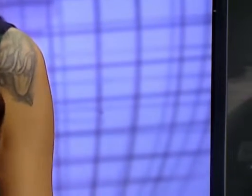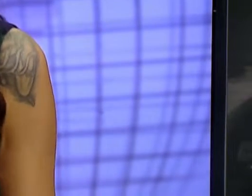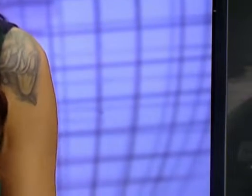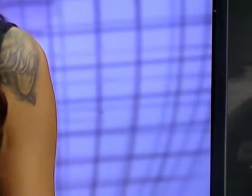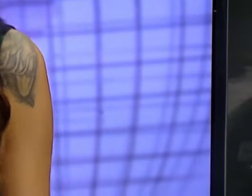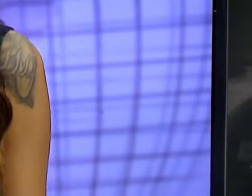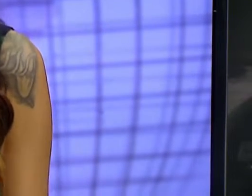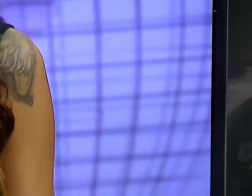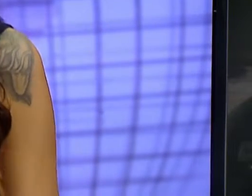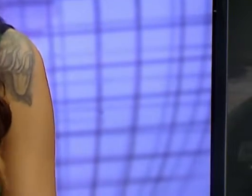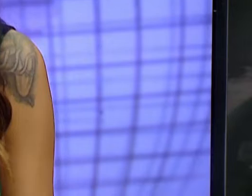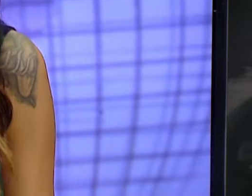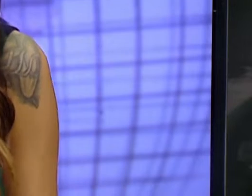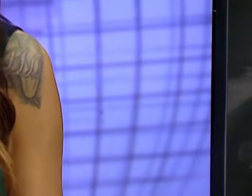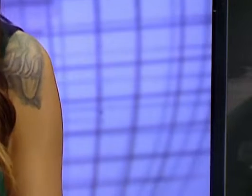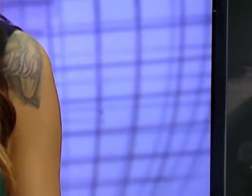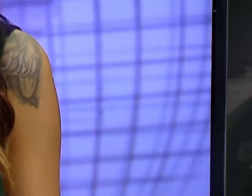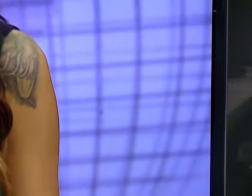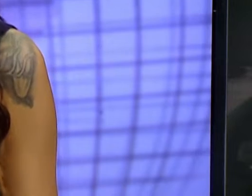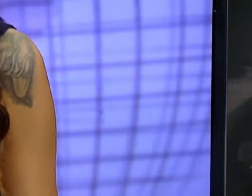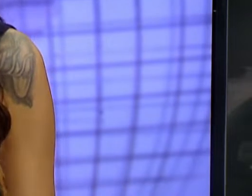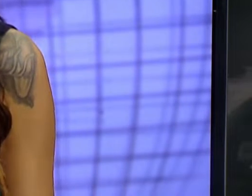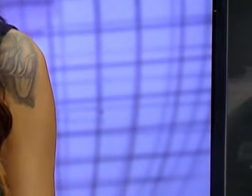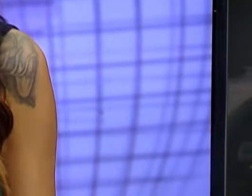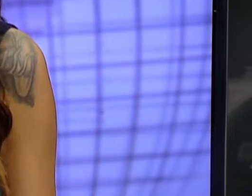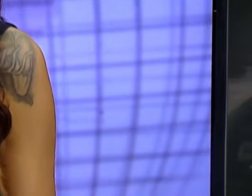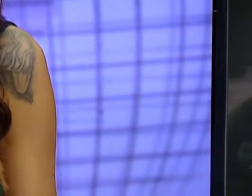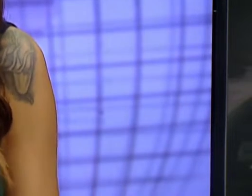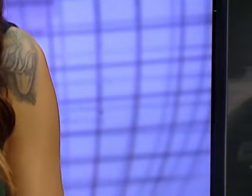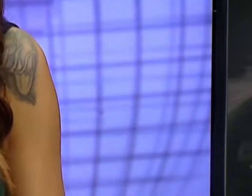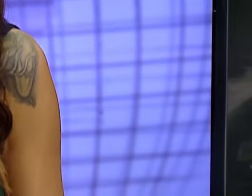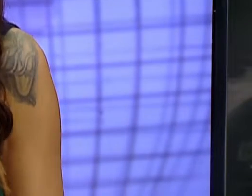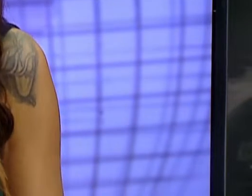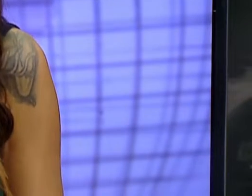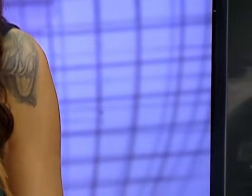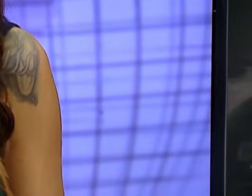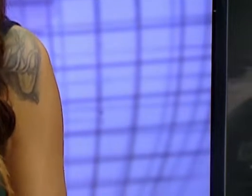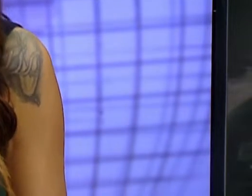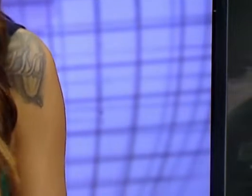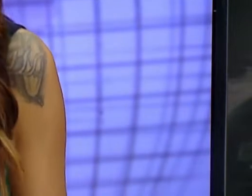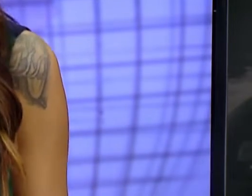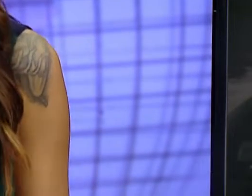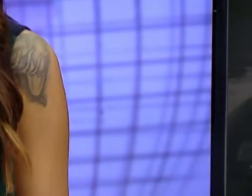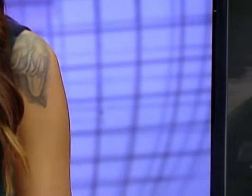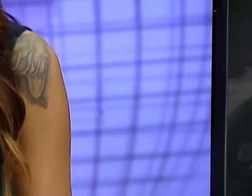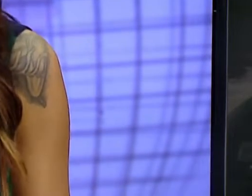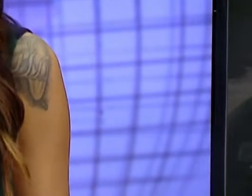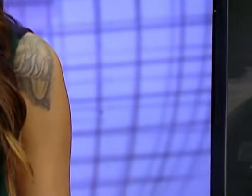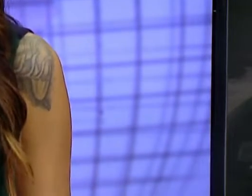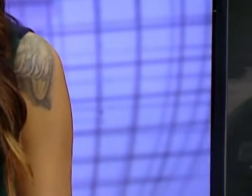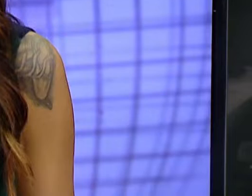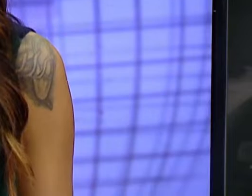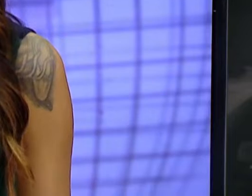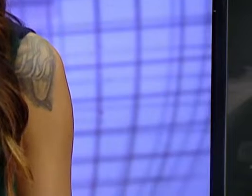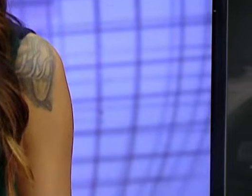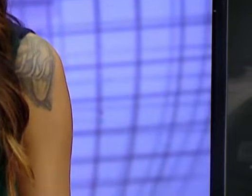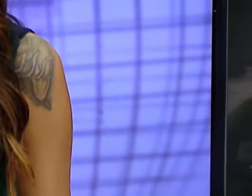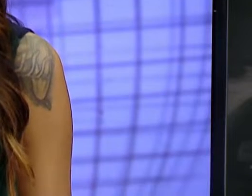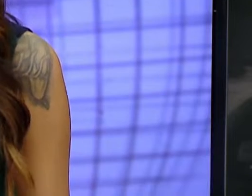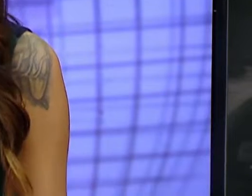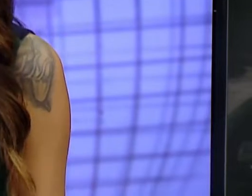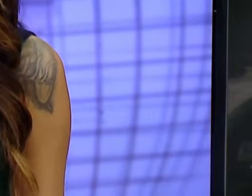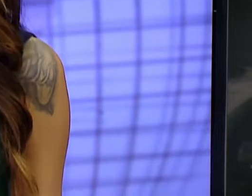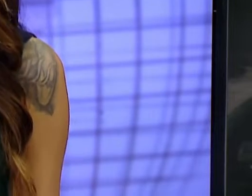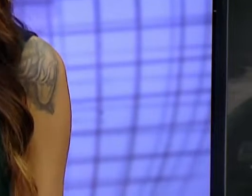à pobreza ao também não participou presencialmente do evento porque foi diagnosticado com um convite mas falou ao vivo da casa dele